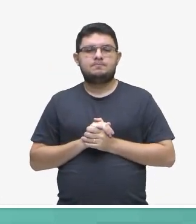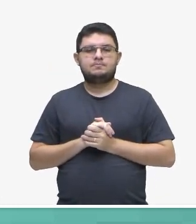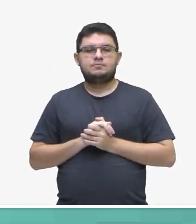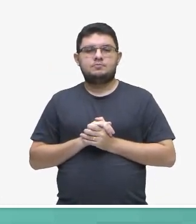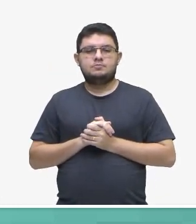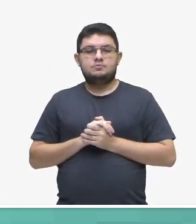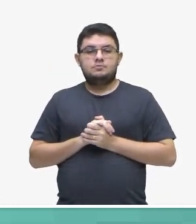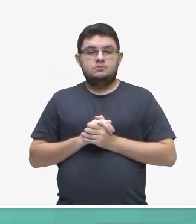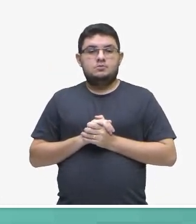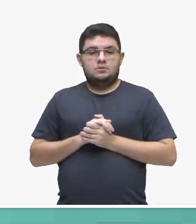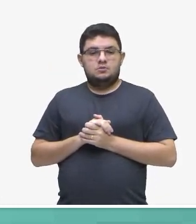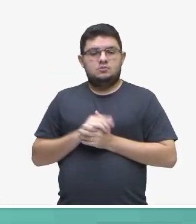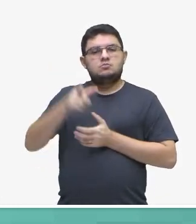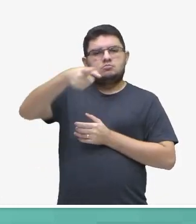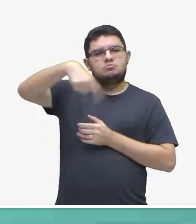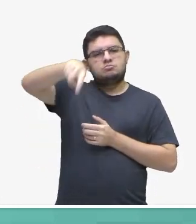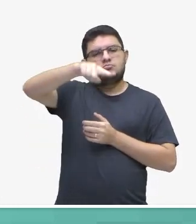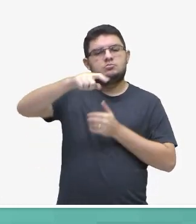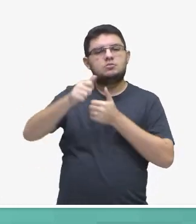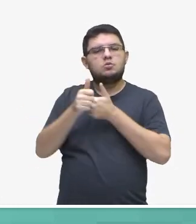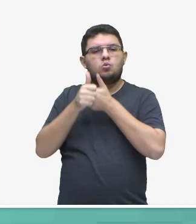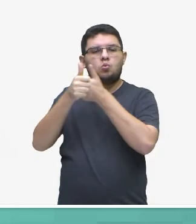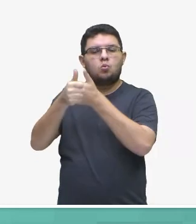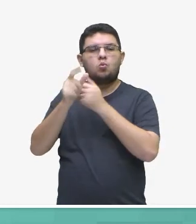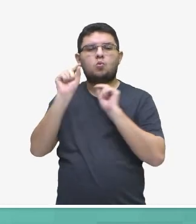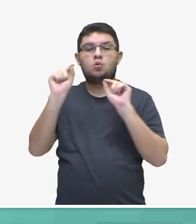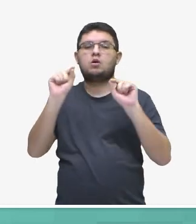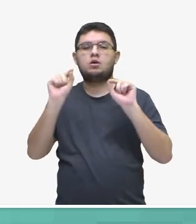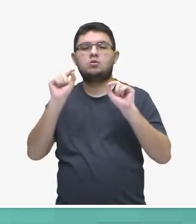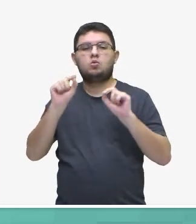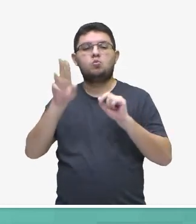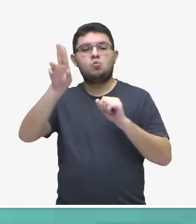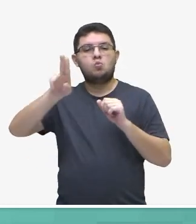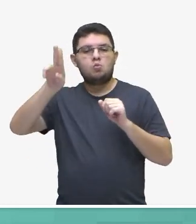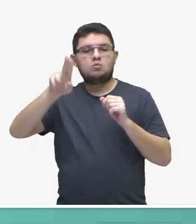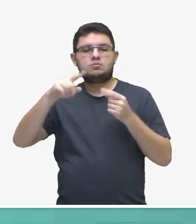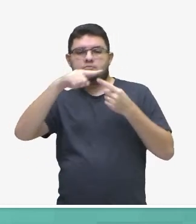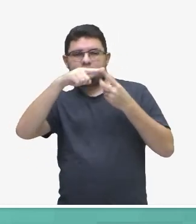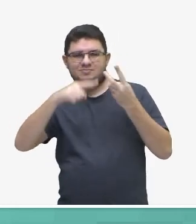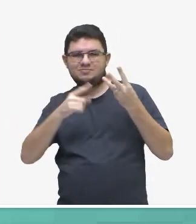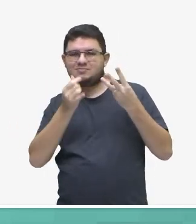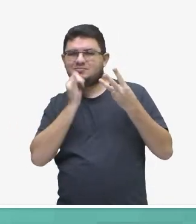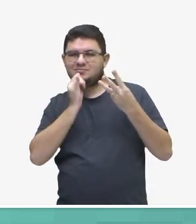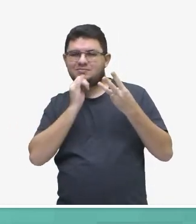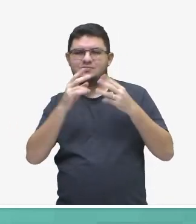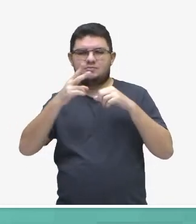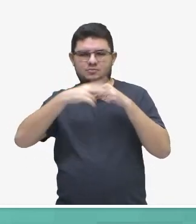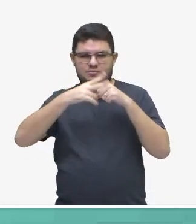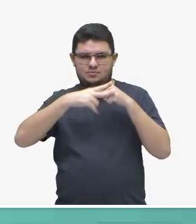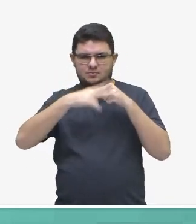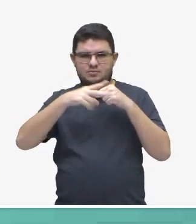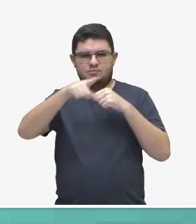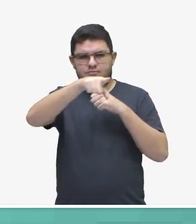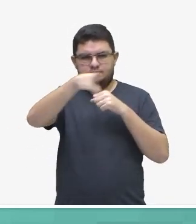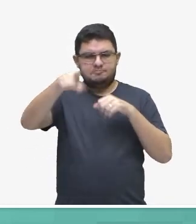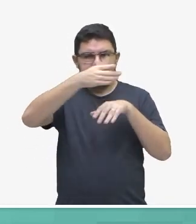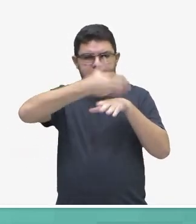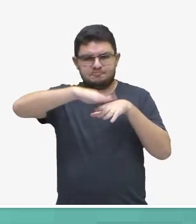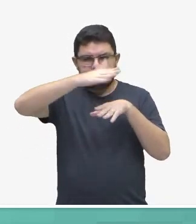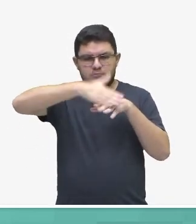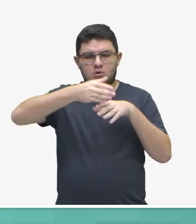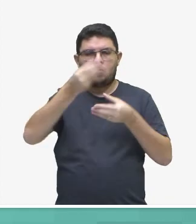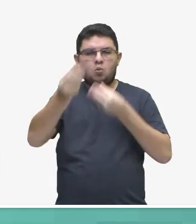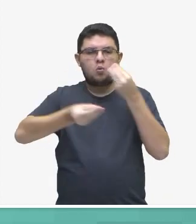Vocês então acompanharam aí comigo o uso desses 3 verbos, né? Dei 3 exemplos para vocês trabalharem utilizando